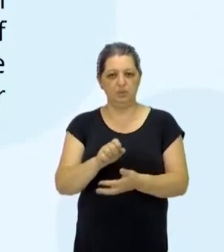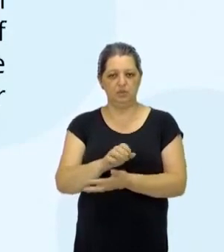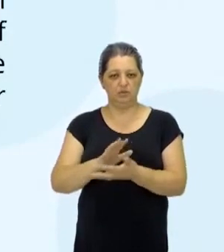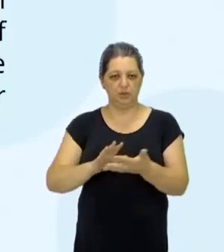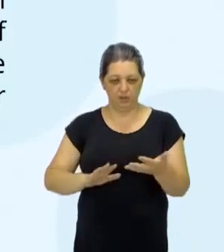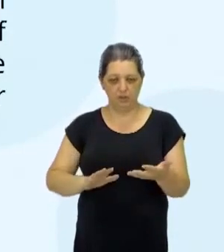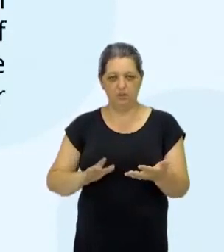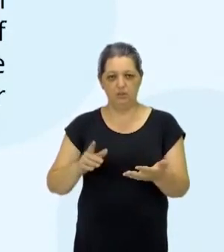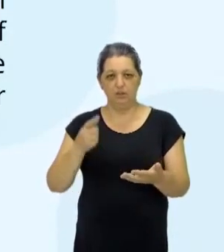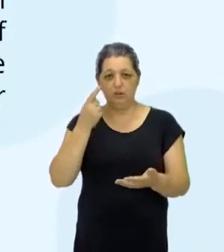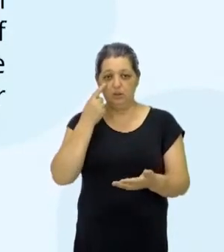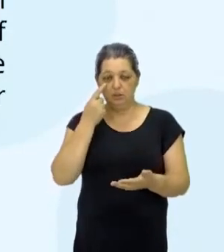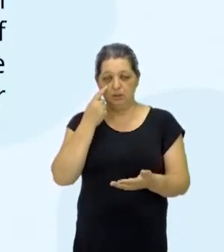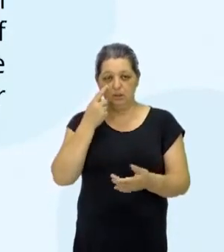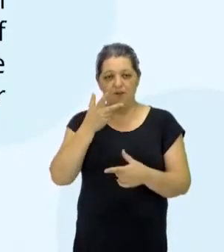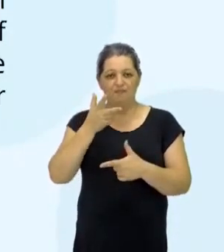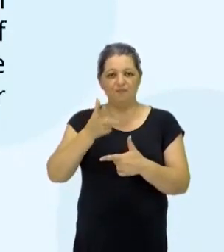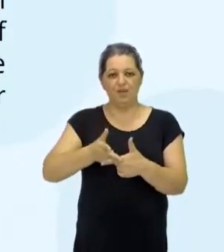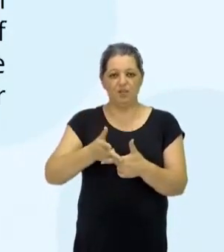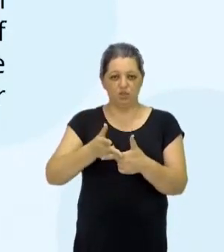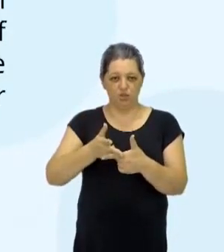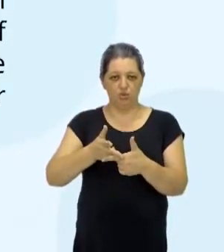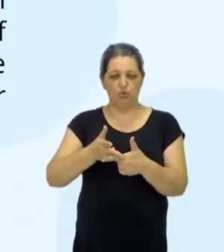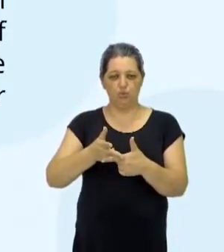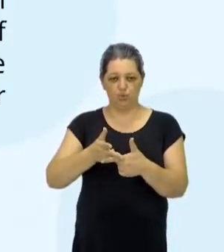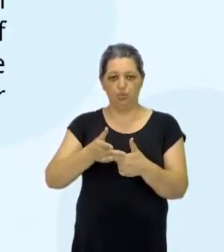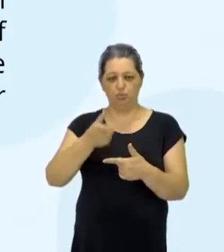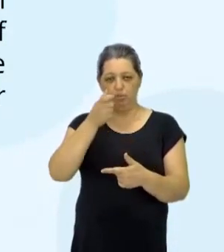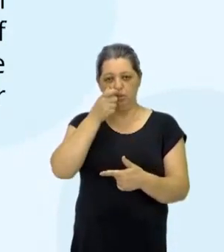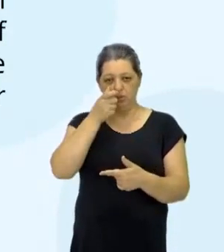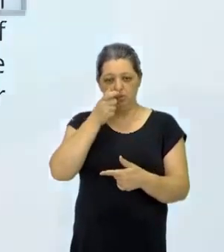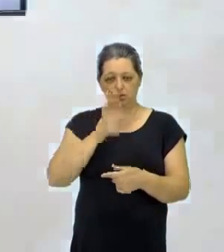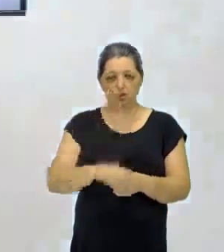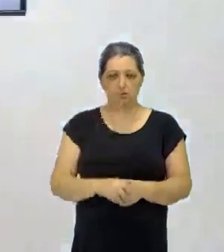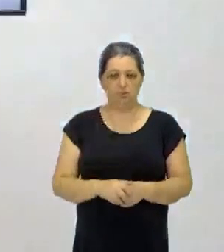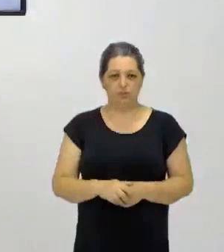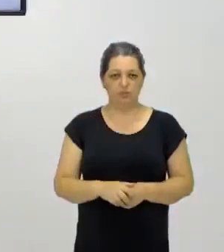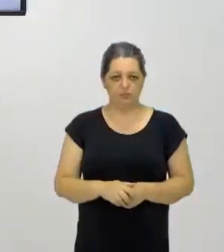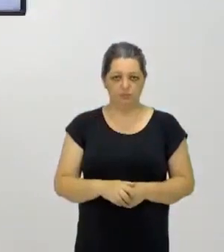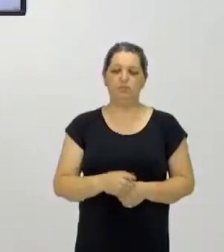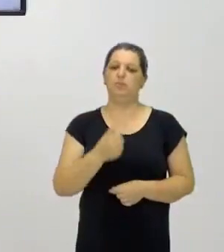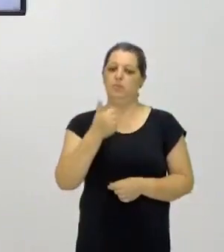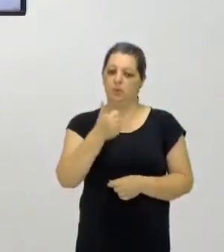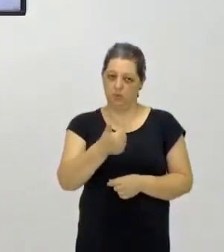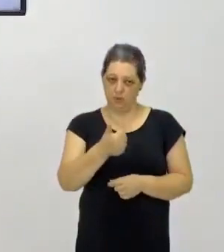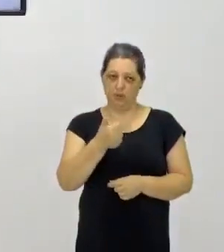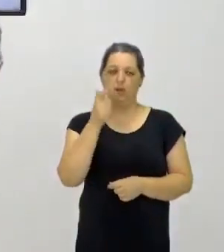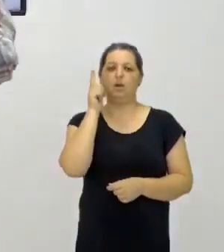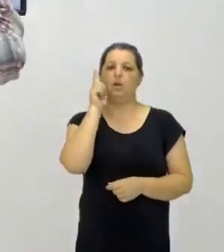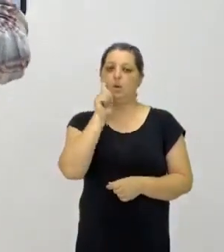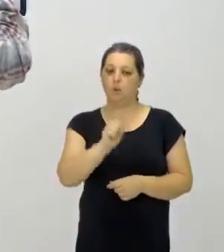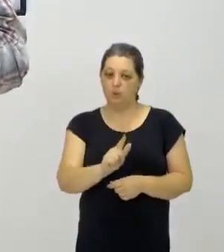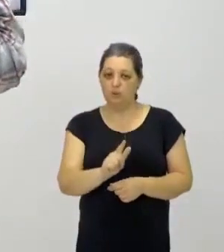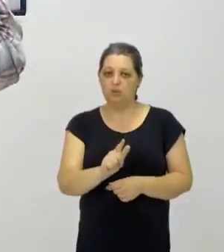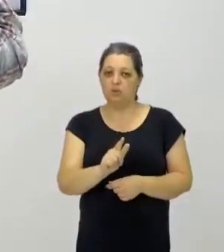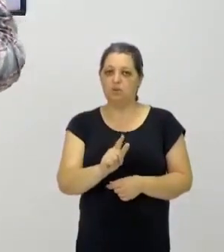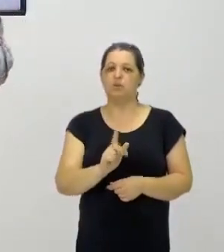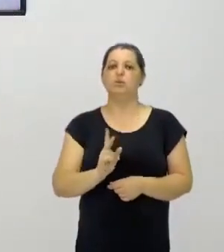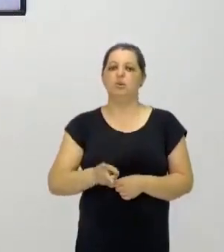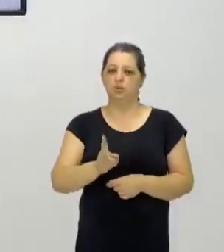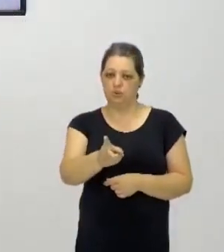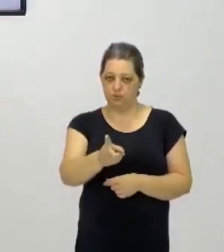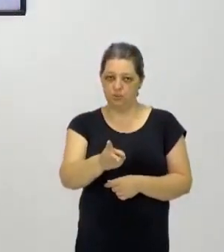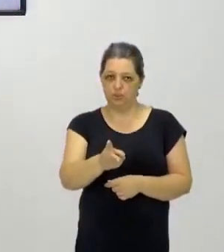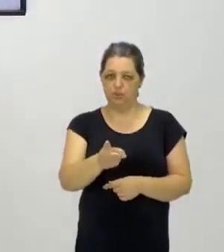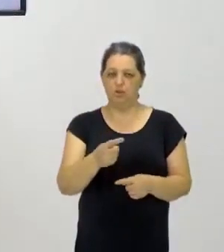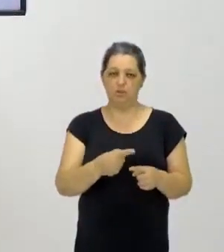pedi para que vocês assistissem a um vídeo que estava lá. Então, assistiram a esse vídeo? Joia, a gente conseguiu ir para frente, porque não